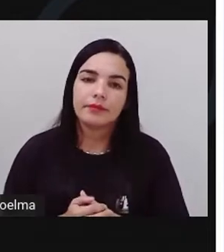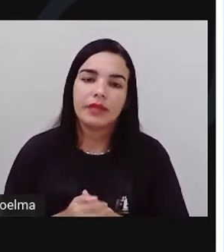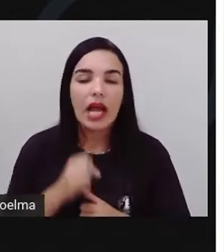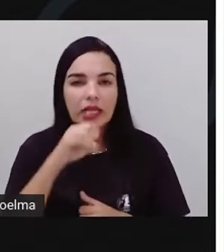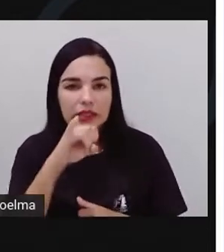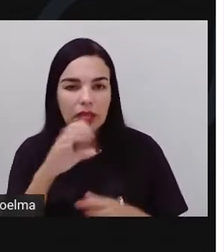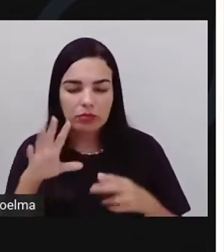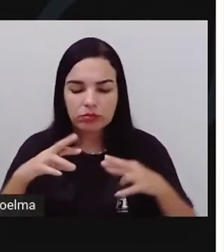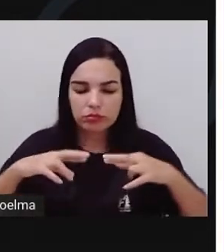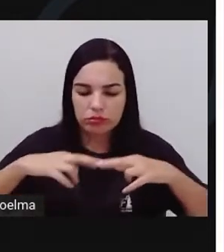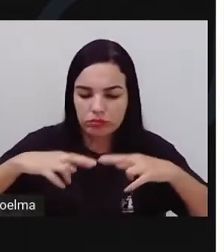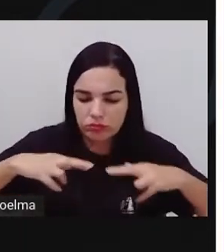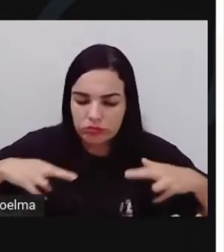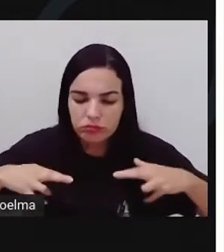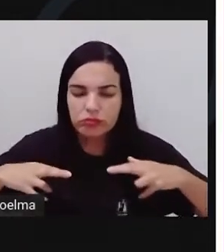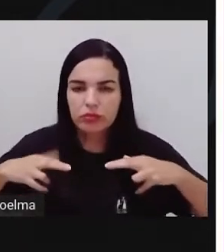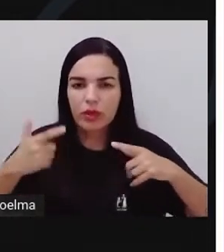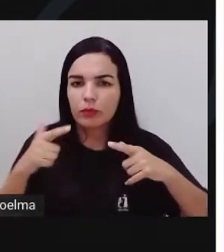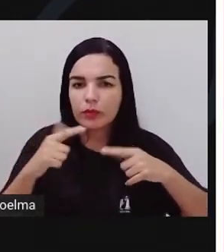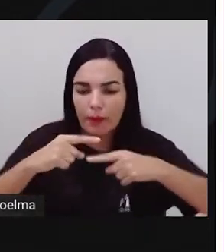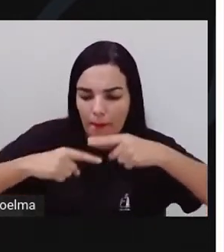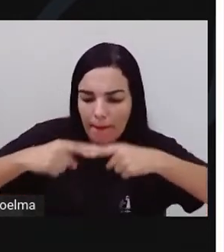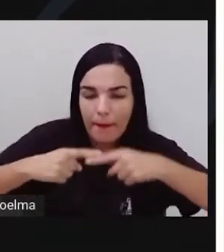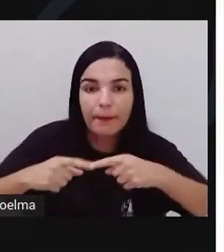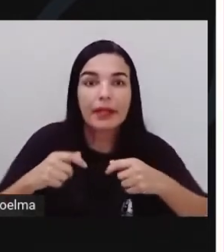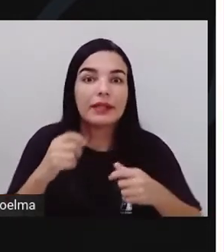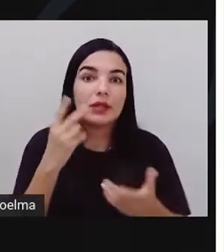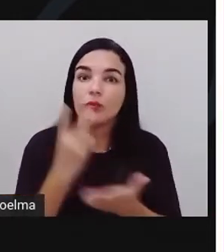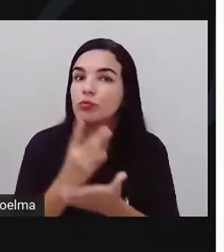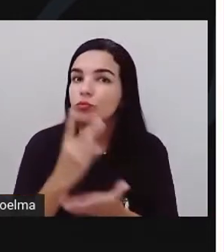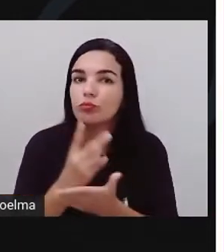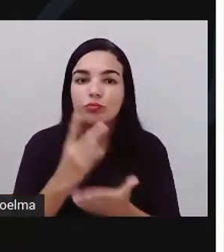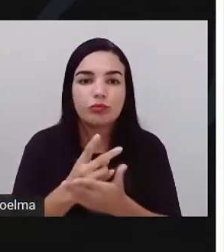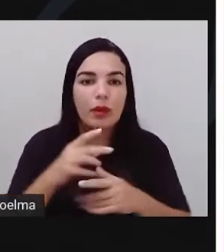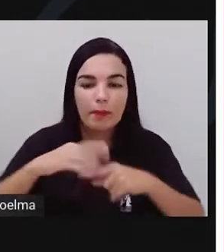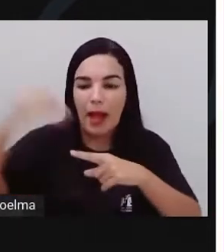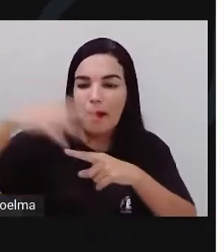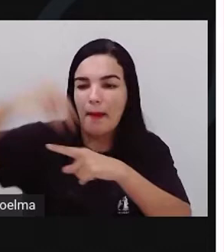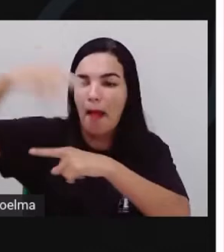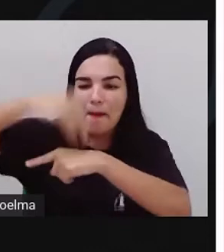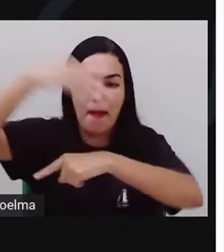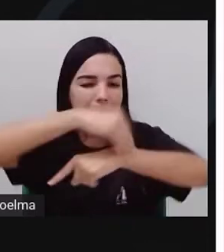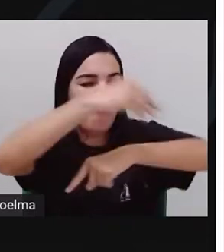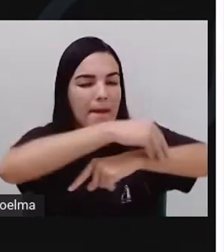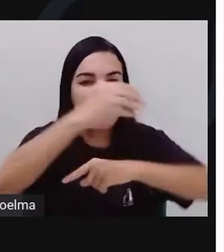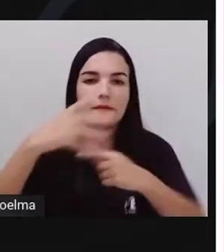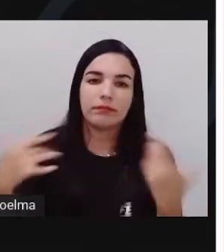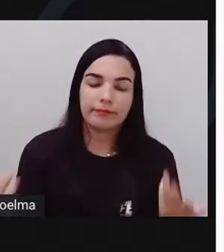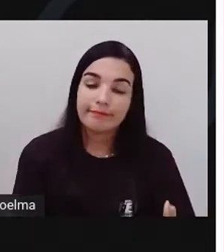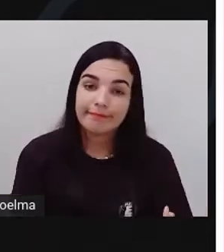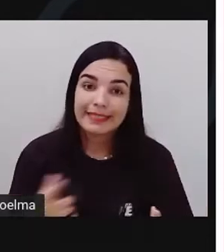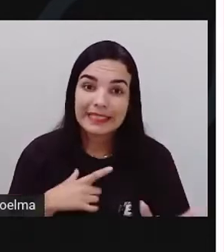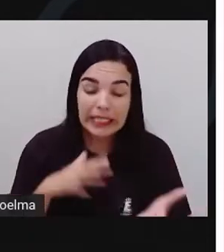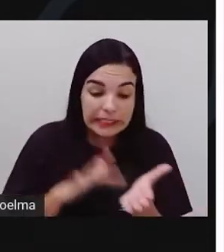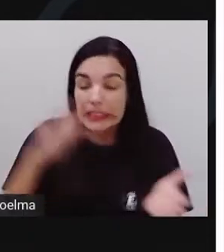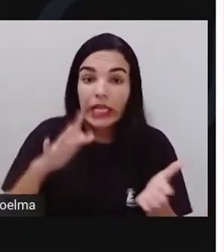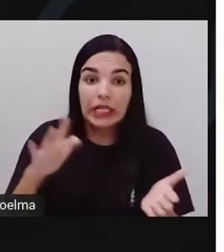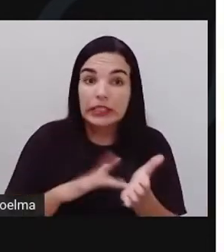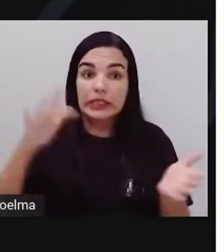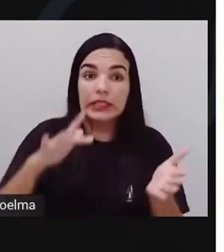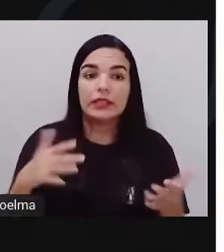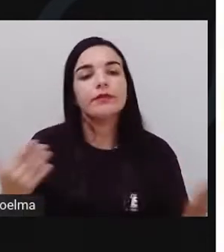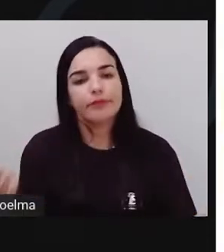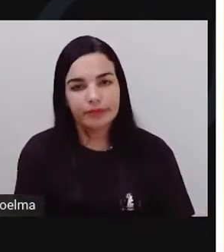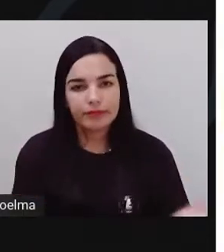rodeados desse isolante, a eletricidade escaparia para todos os lugares. então não chegaria às casas. Além do mais,